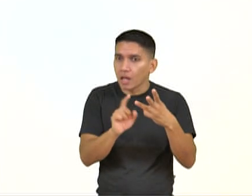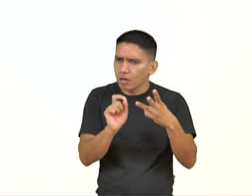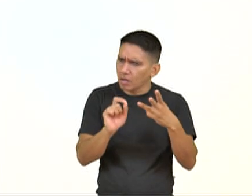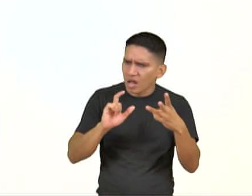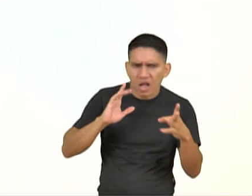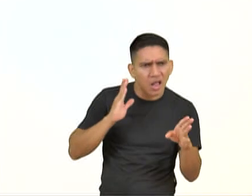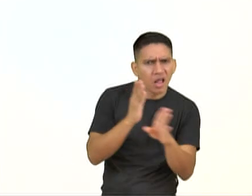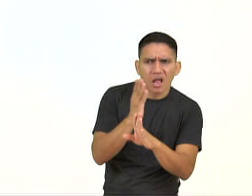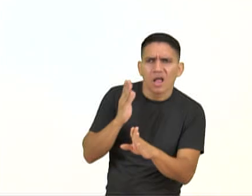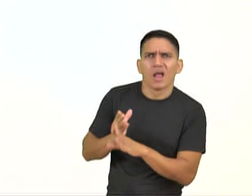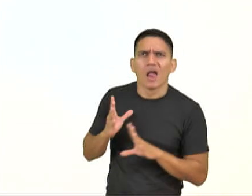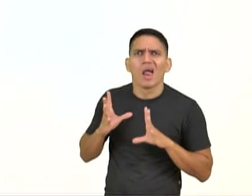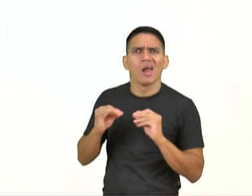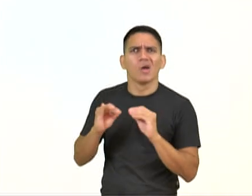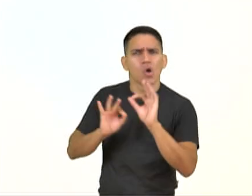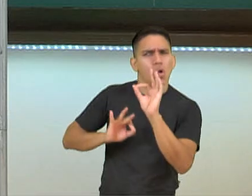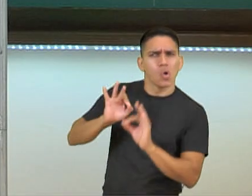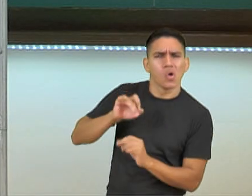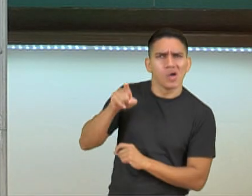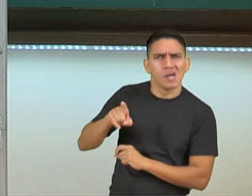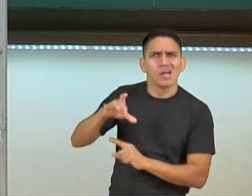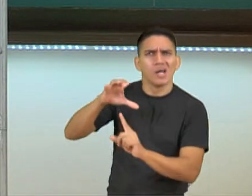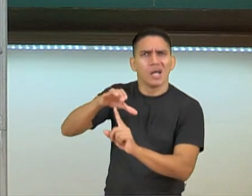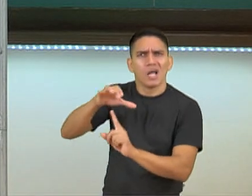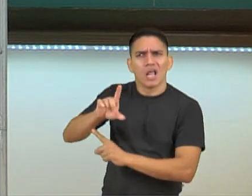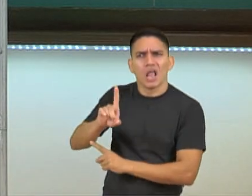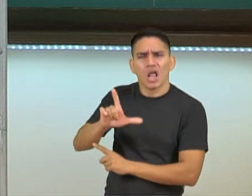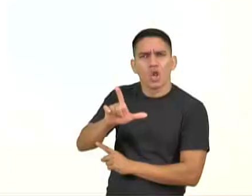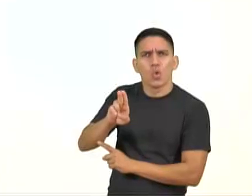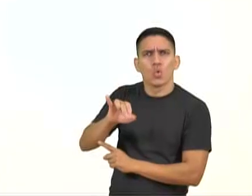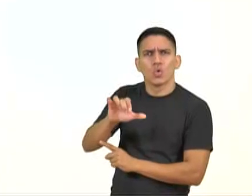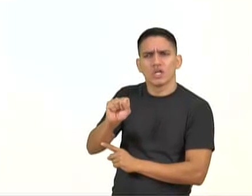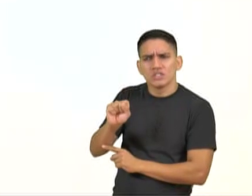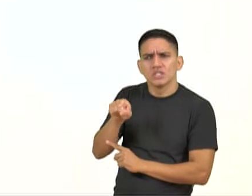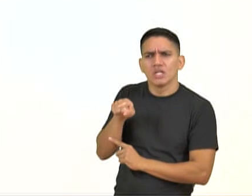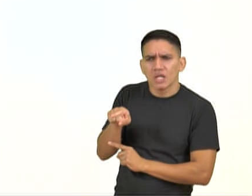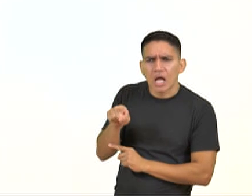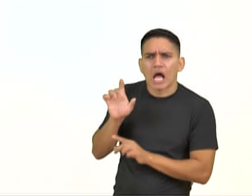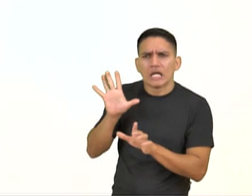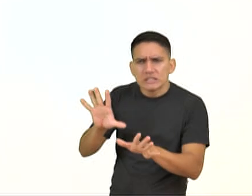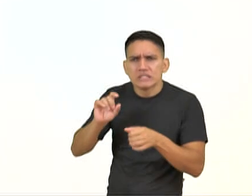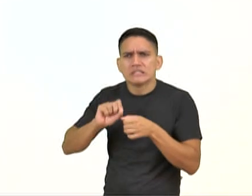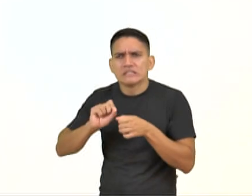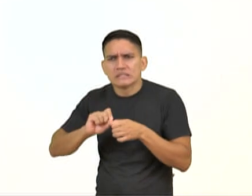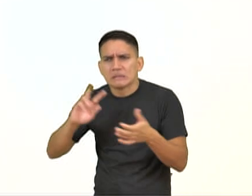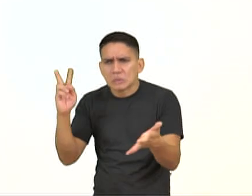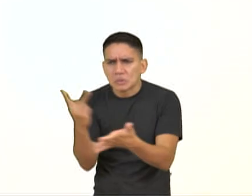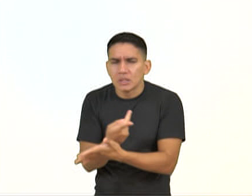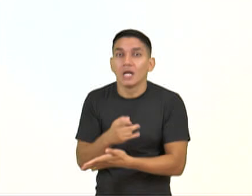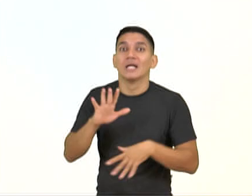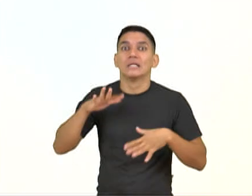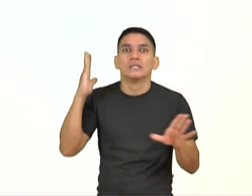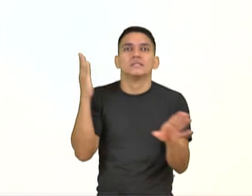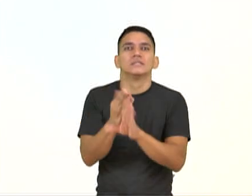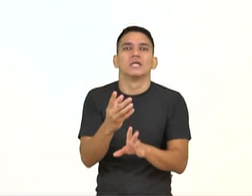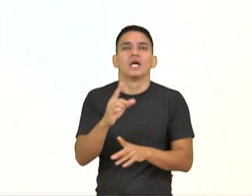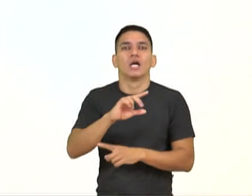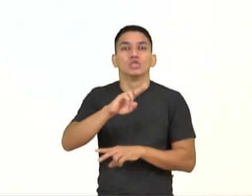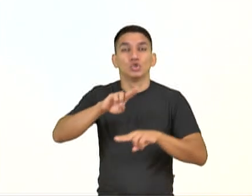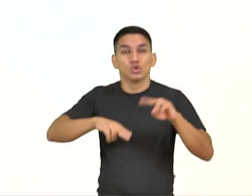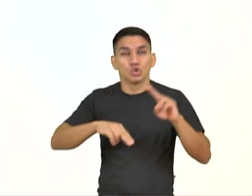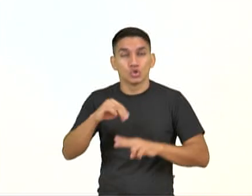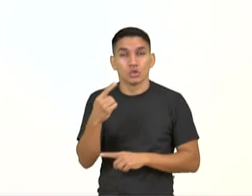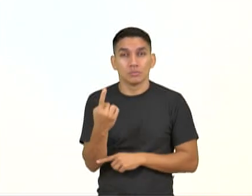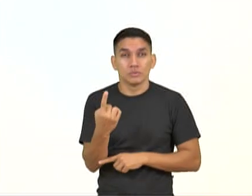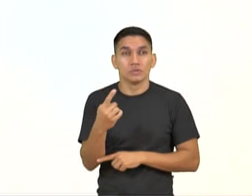descobrindo todo esse plano do rei Luís XVI e quando ele descobre isso, em junho de 1791,